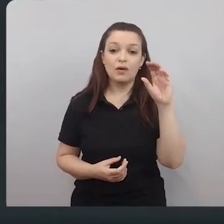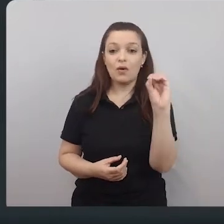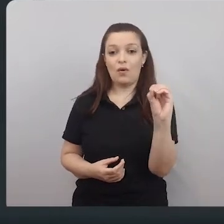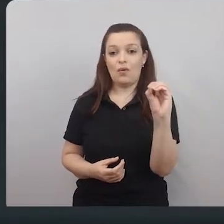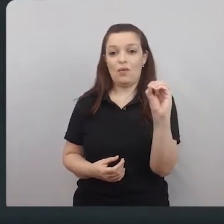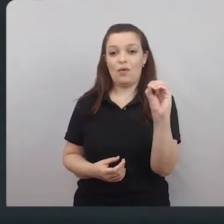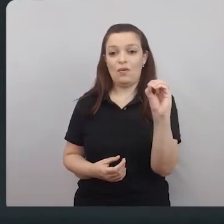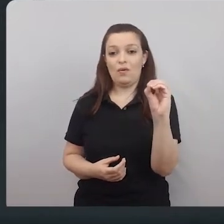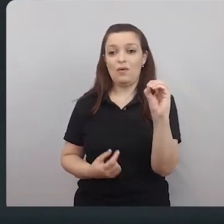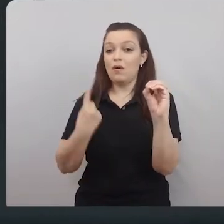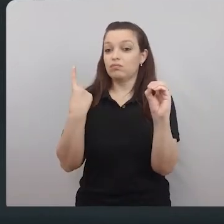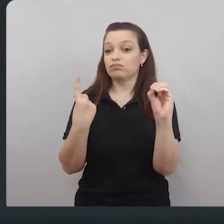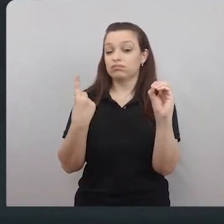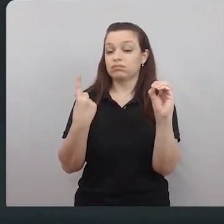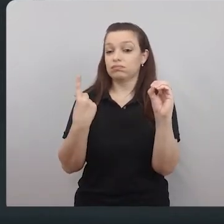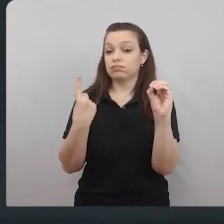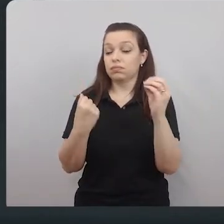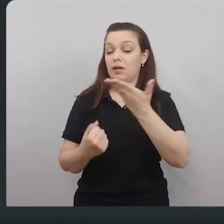Amigo.